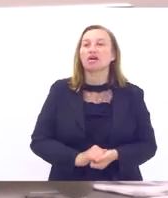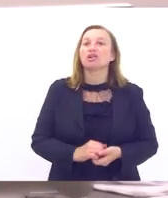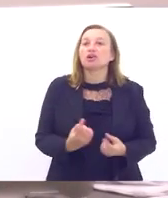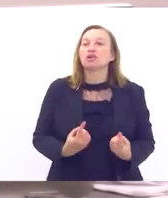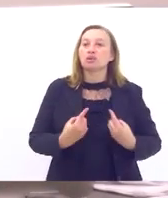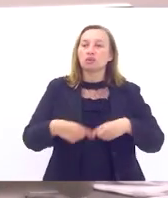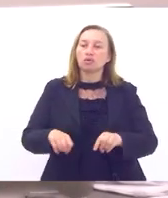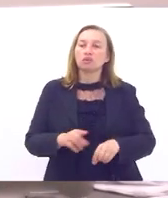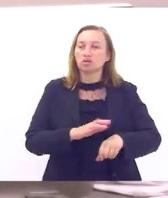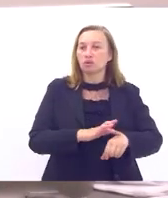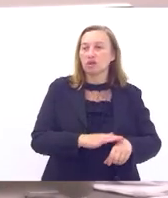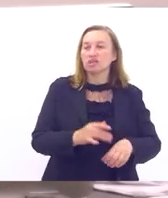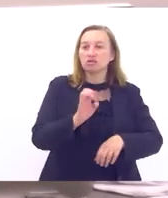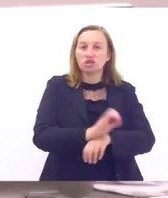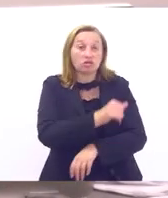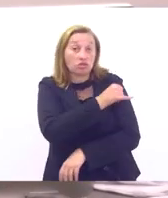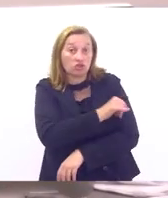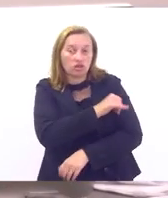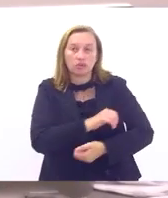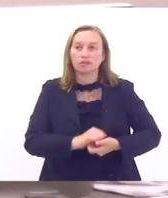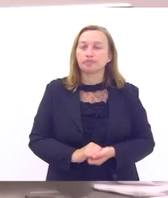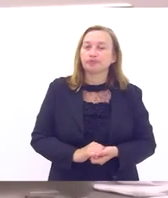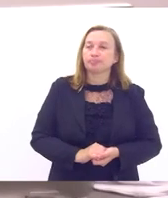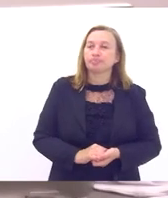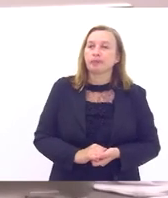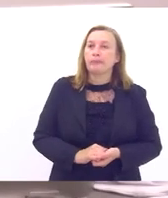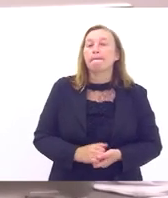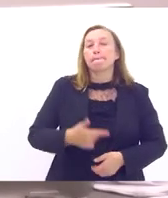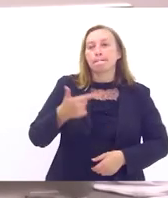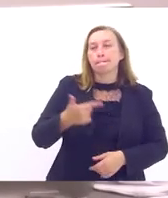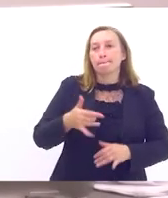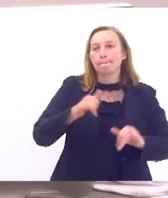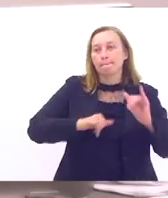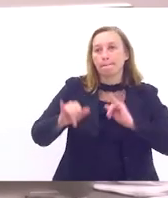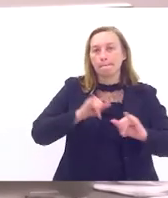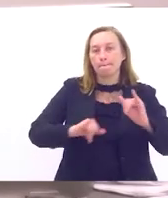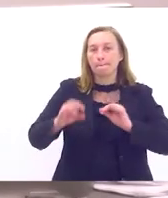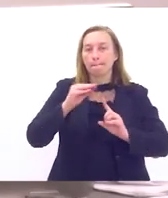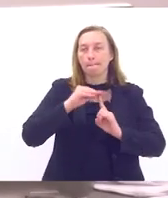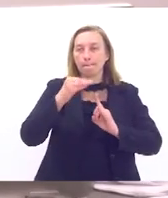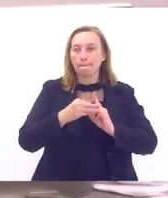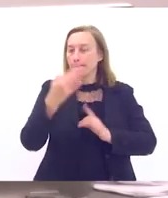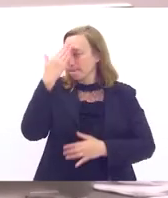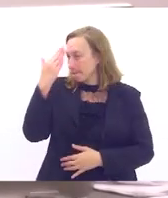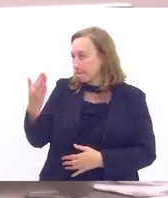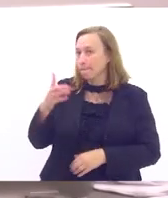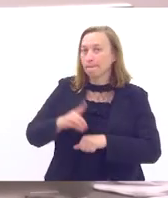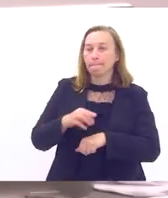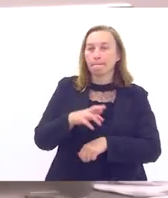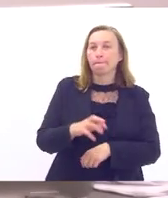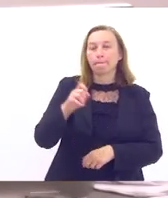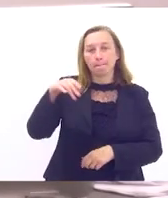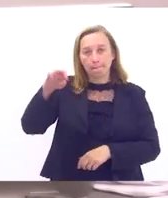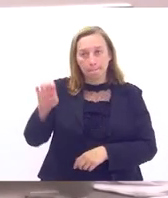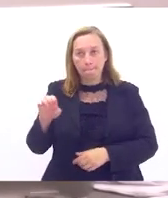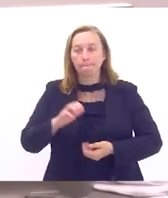da tuberculose no estado do Rio de Janeiro. Né? Segundo os dados da Fiocruz, eu agradeço à doutora Alexandra